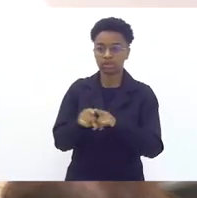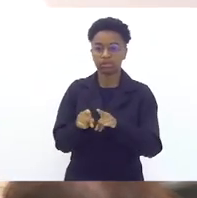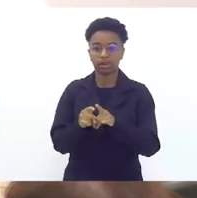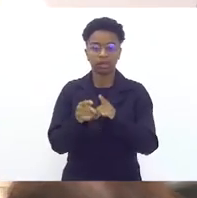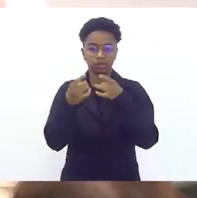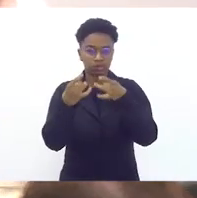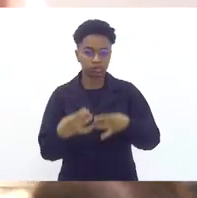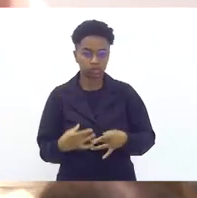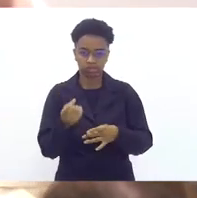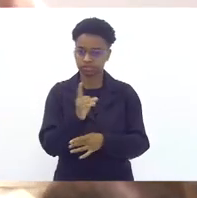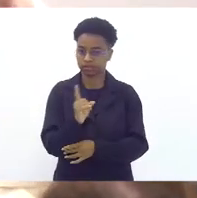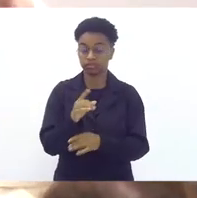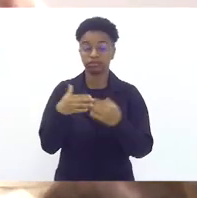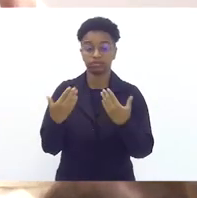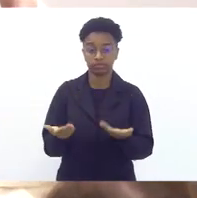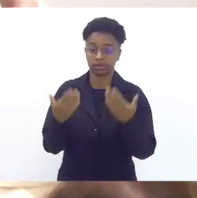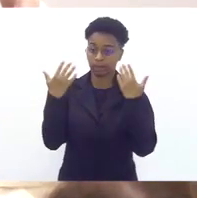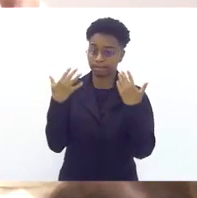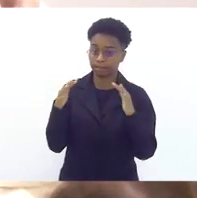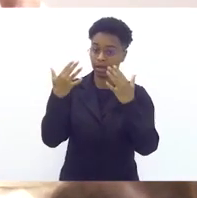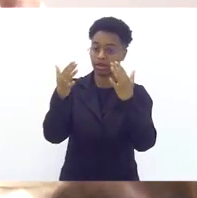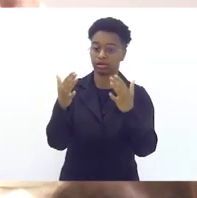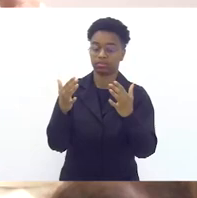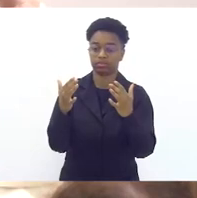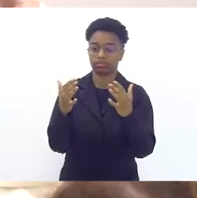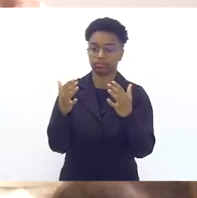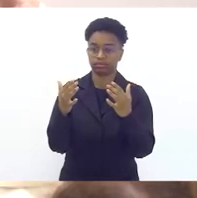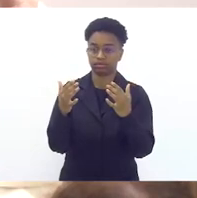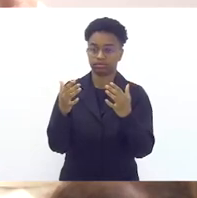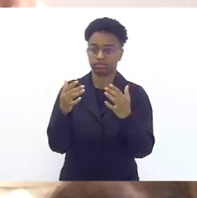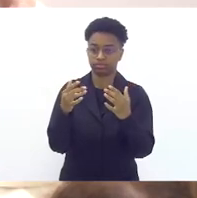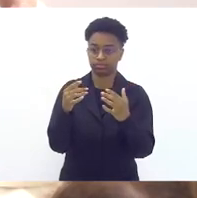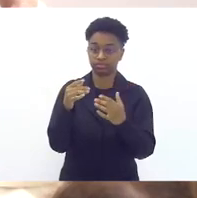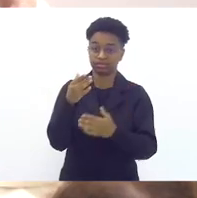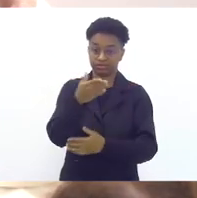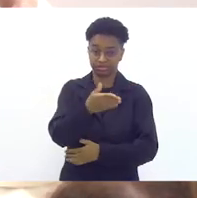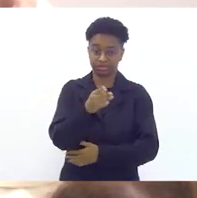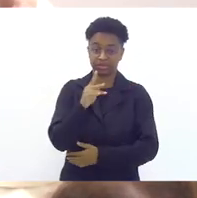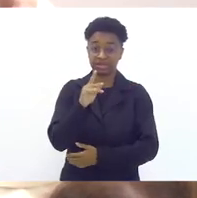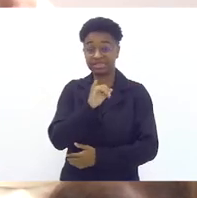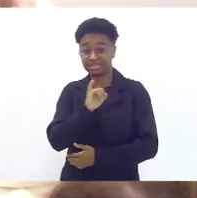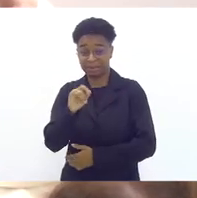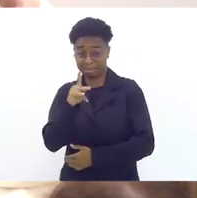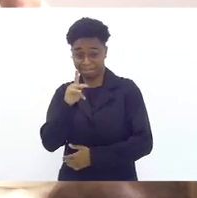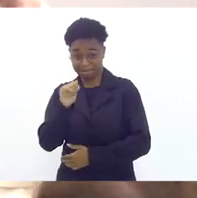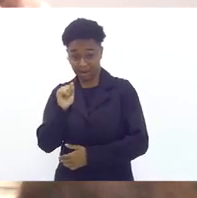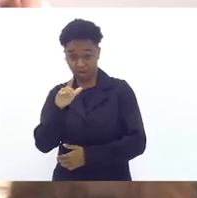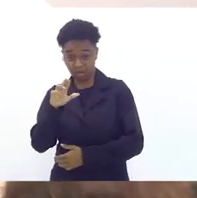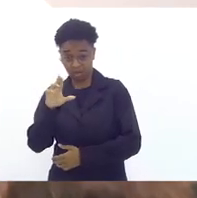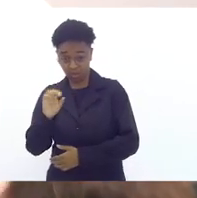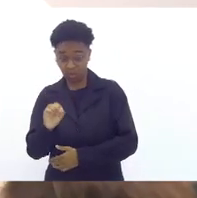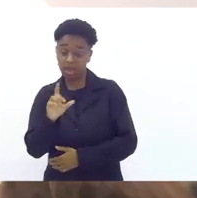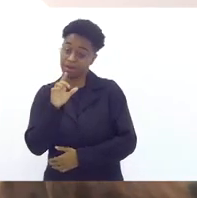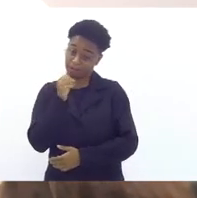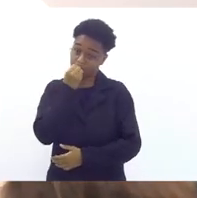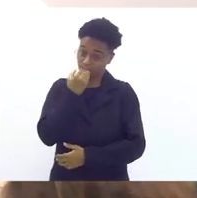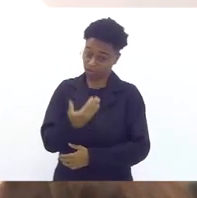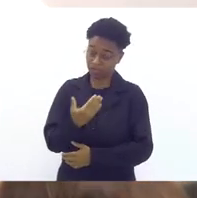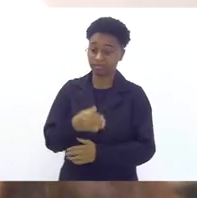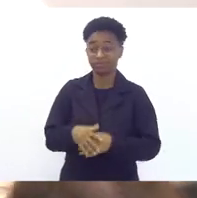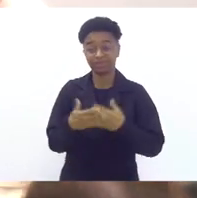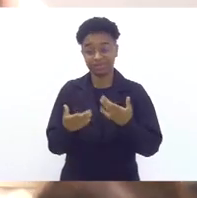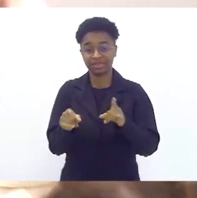deixam sozinhos. Então, parabéns ao querido Se é Paulo, é bom, eu sempre disse isso, né? E a nossa querida